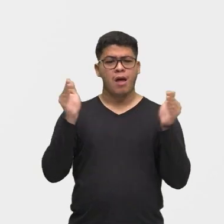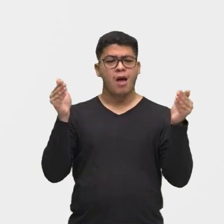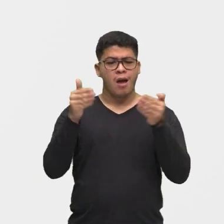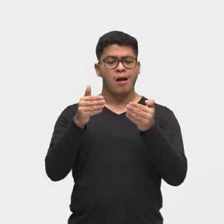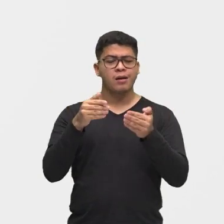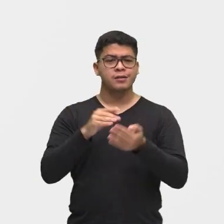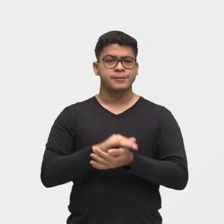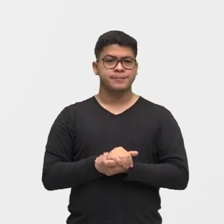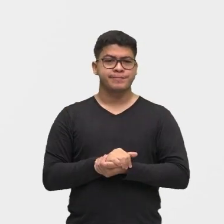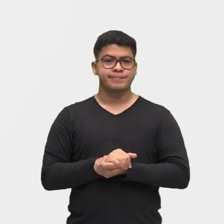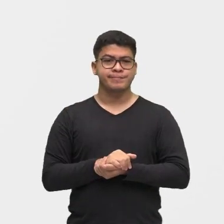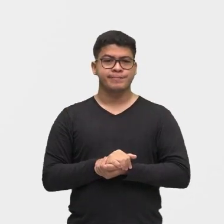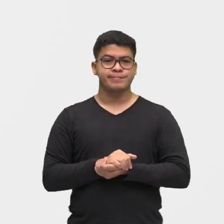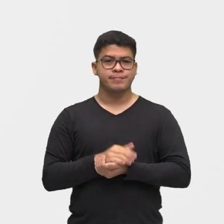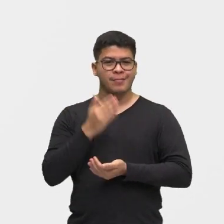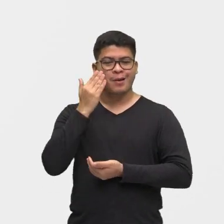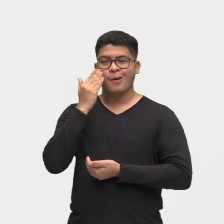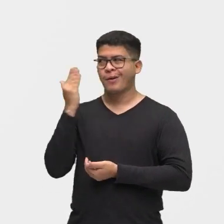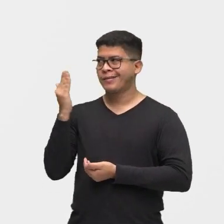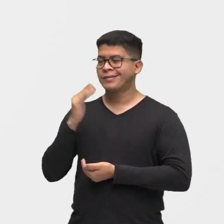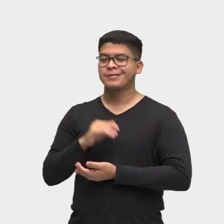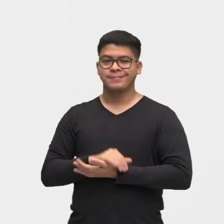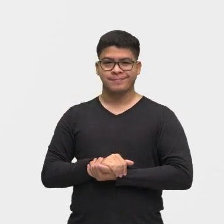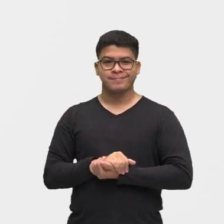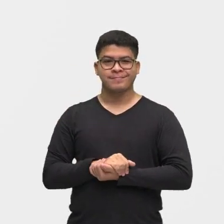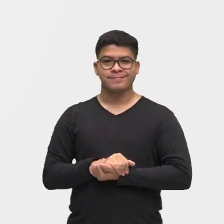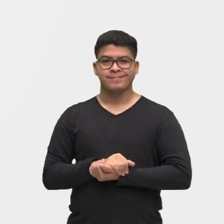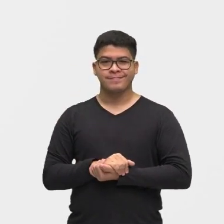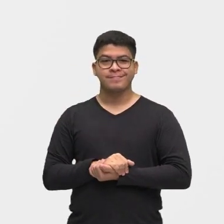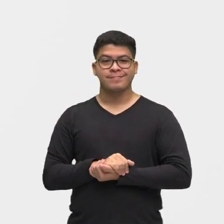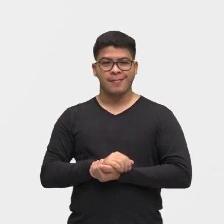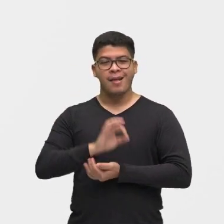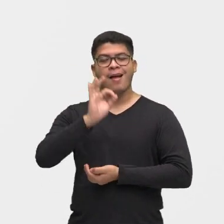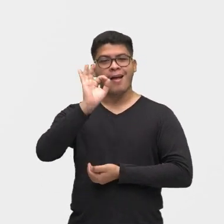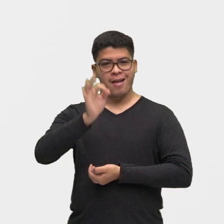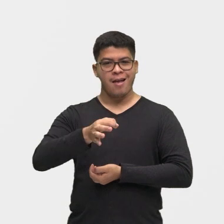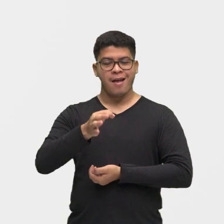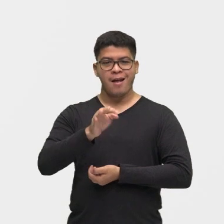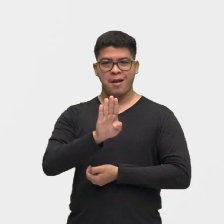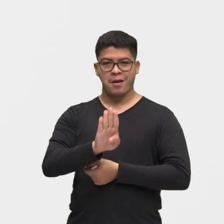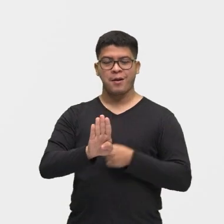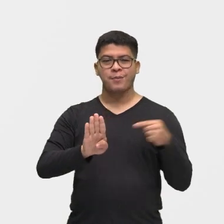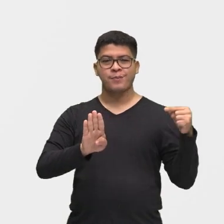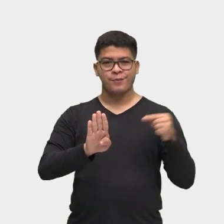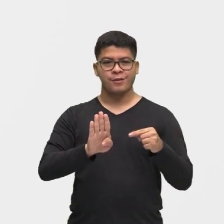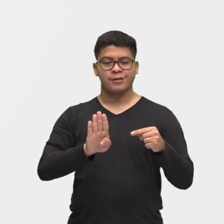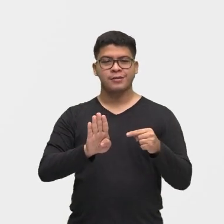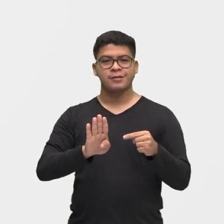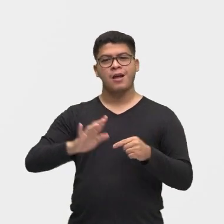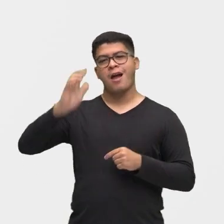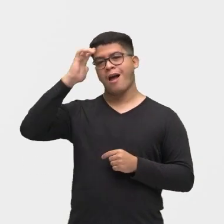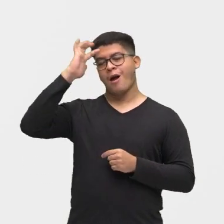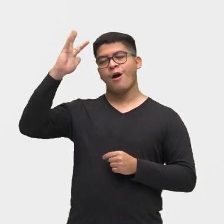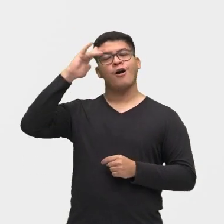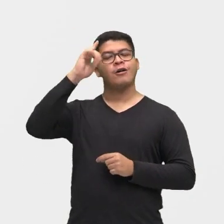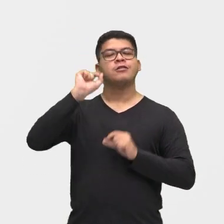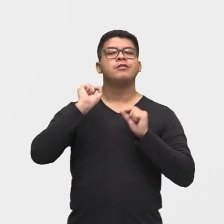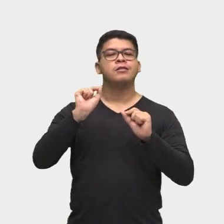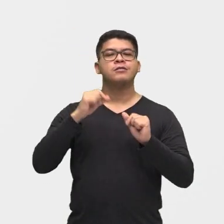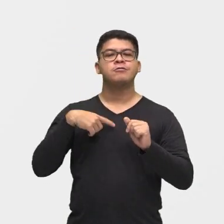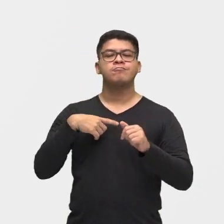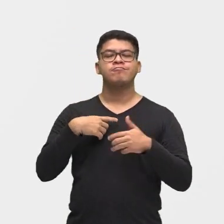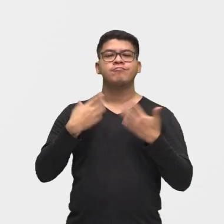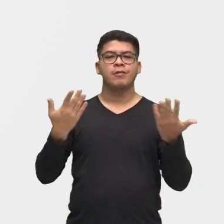Confirmando o nosso gabarito, olha só, a fuga da realidade é percebida na preferência do eu lírico em sonhar, pois eles afirmam que nos sonhos